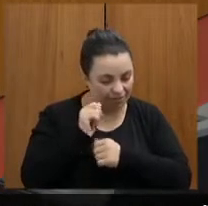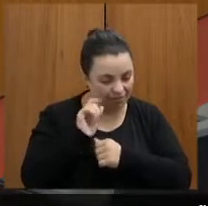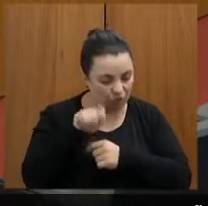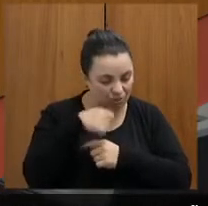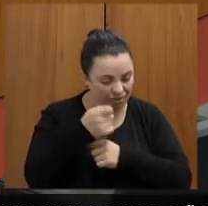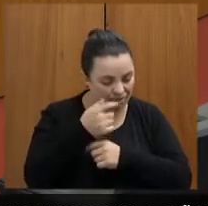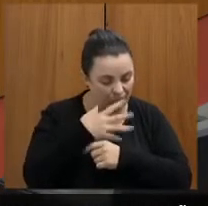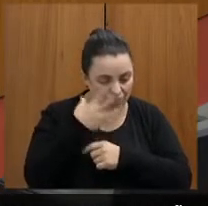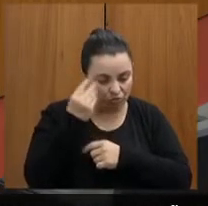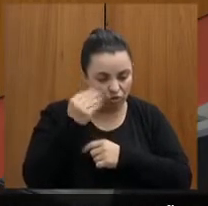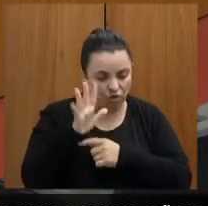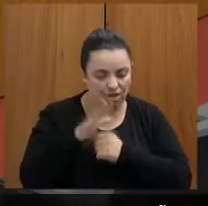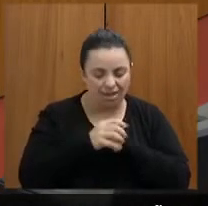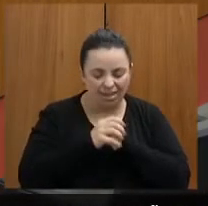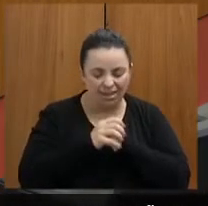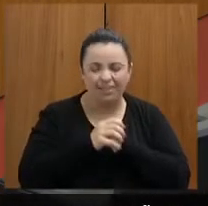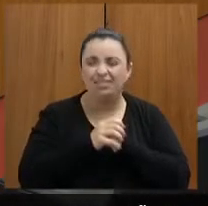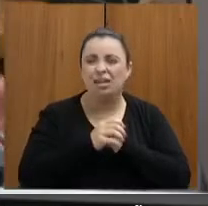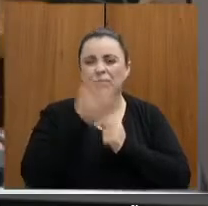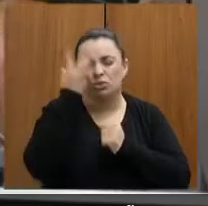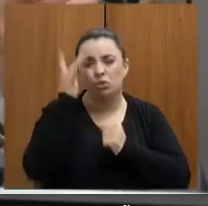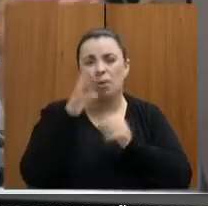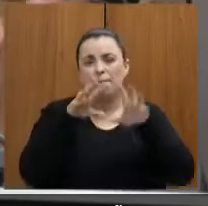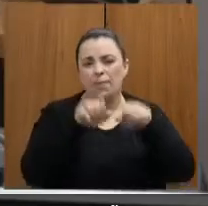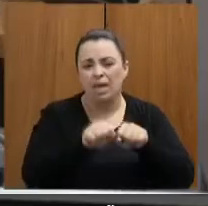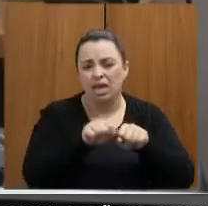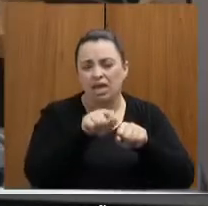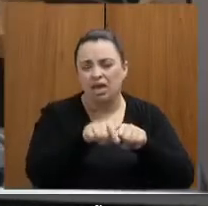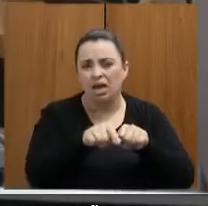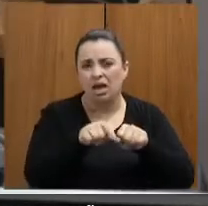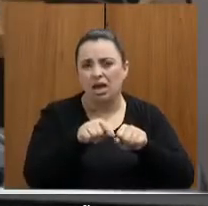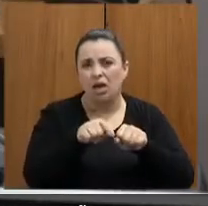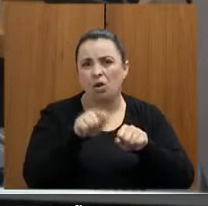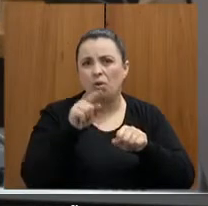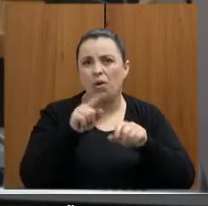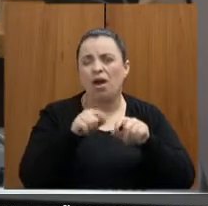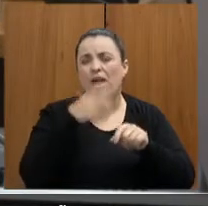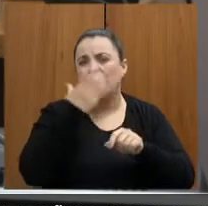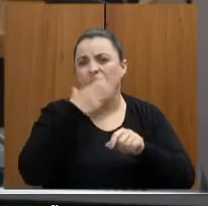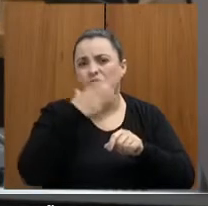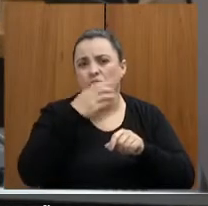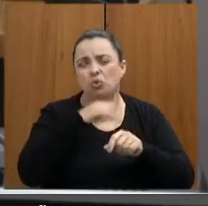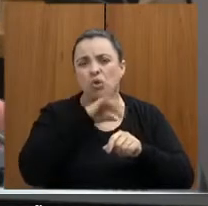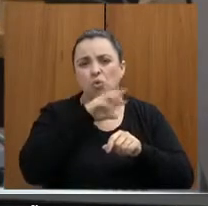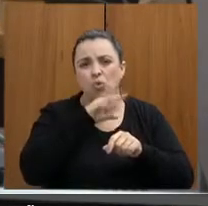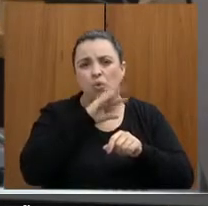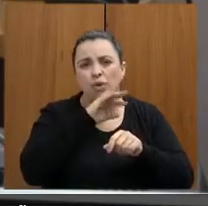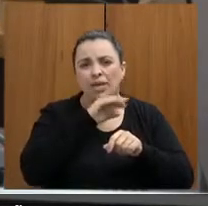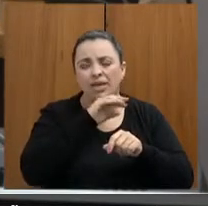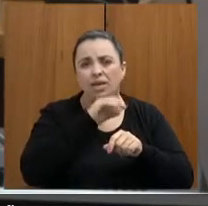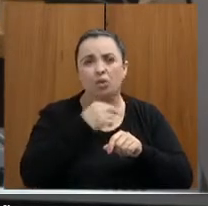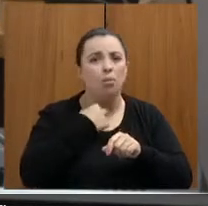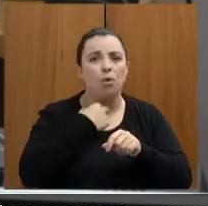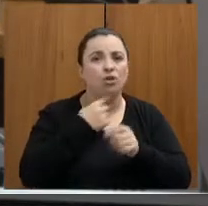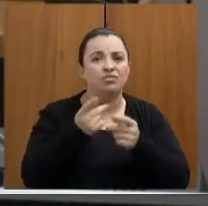que pega os que tava o que seria ruim né para poder fazer revenda E